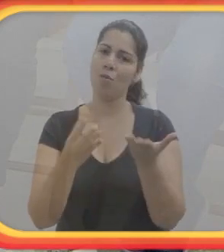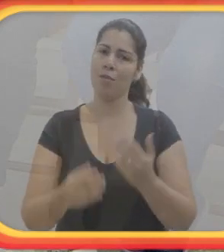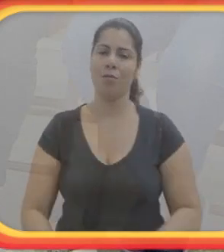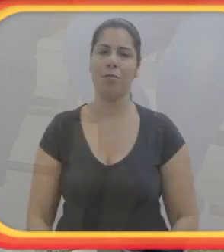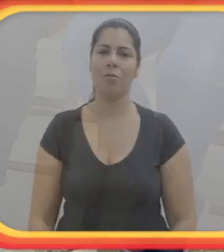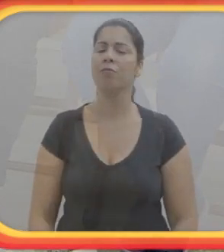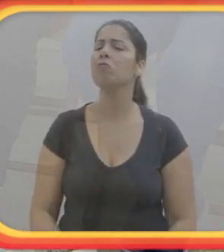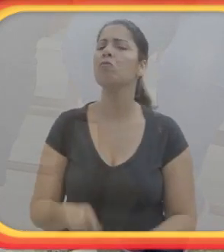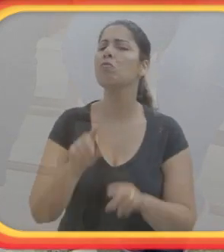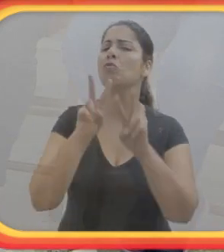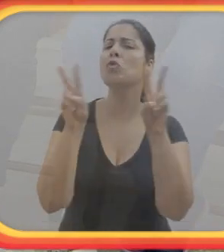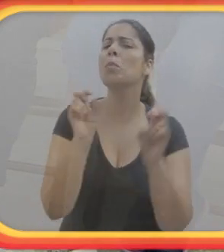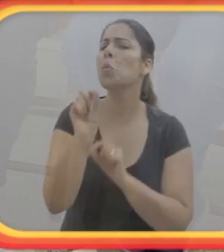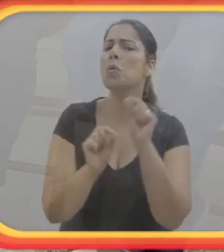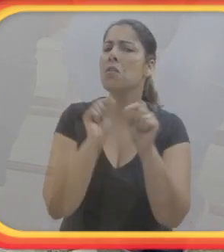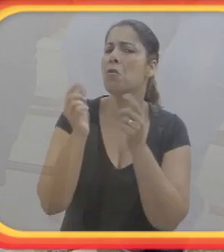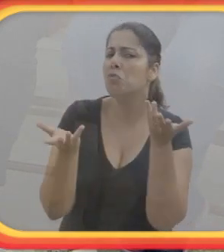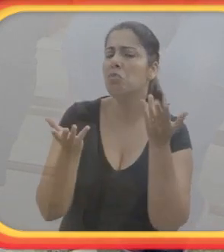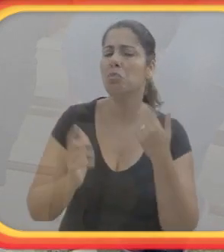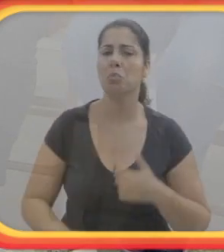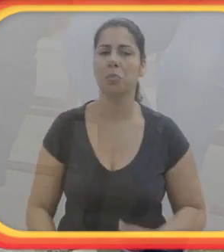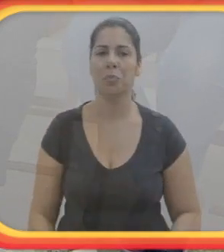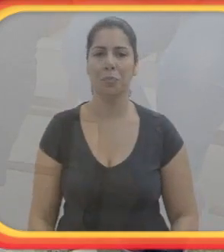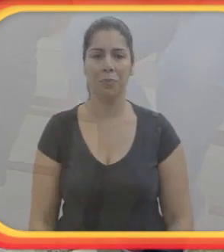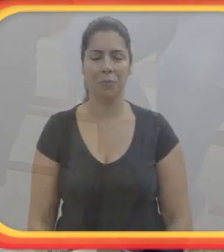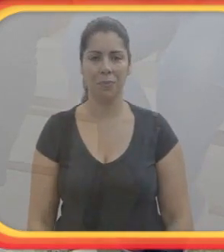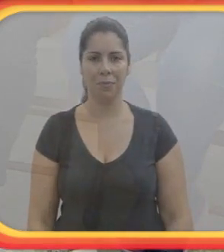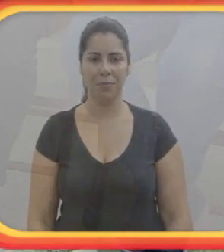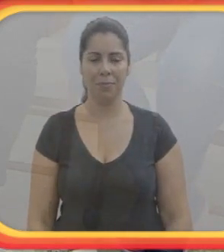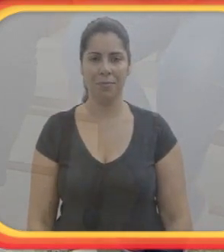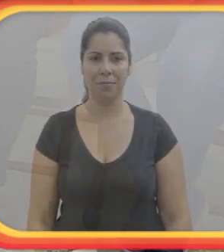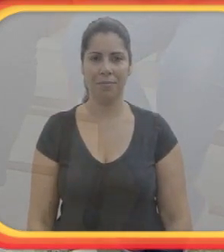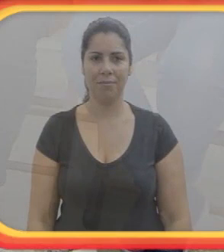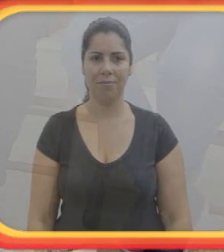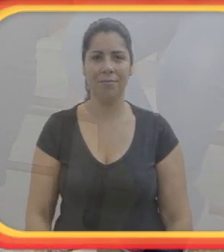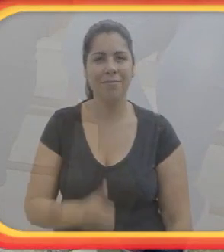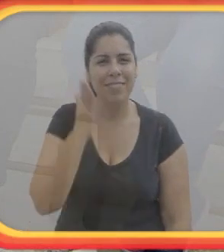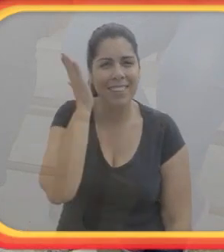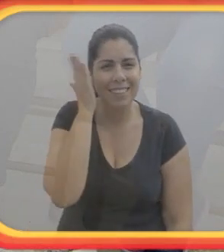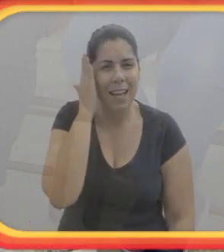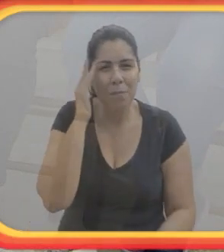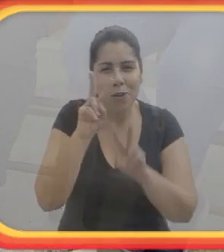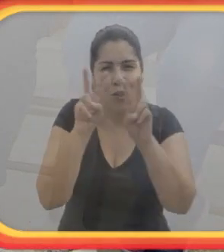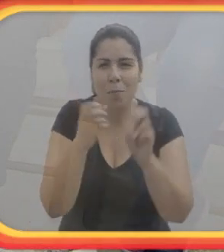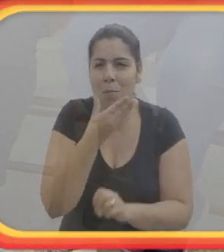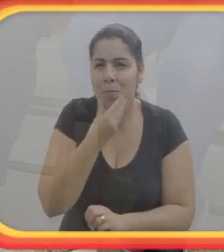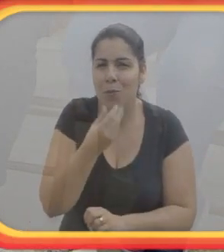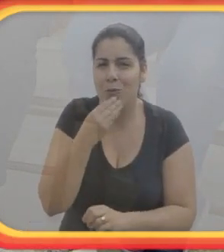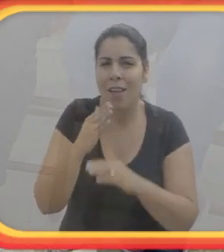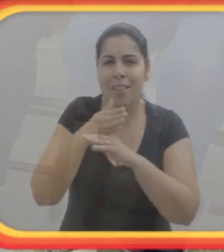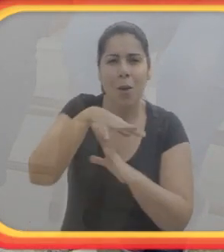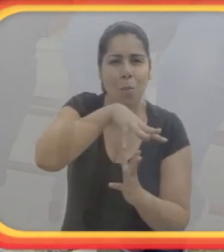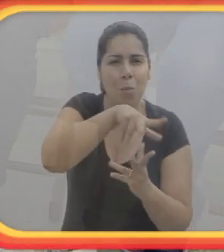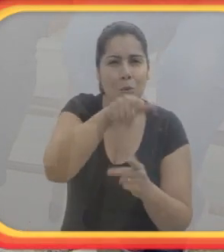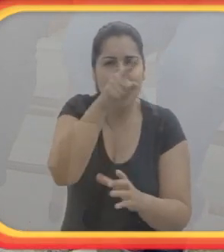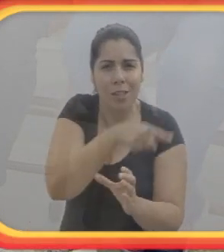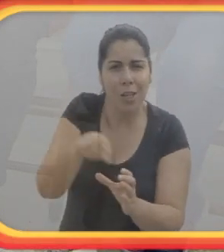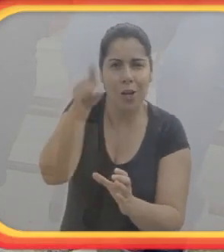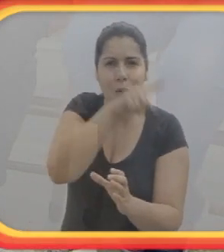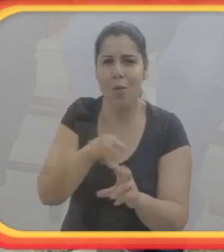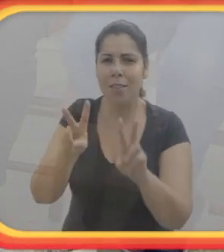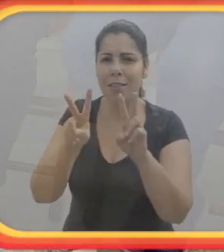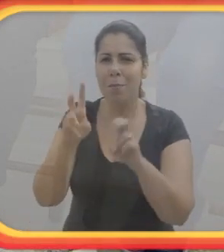divulgar. É sobre o quê? Sobre o menino que entra no mundo de 5 temas de histórias diferentes,